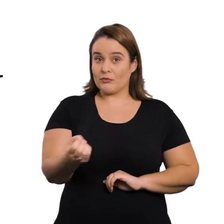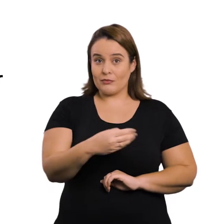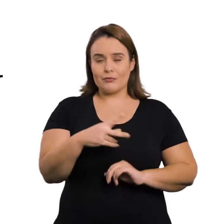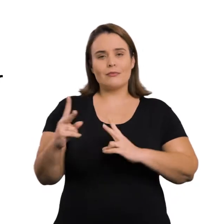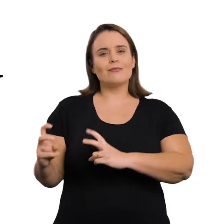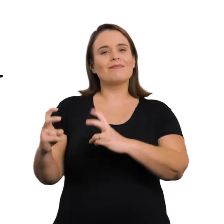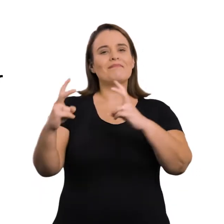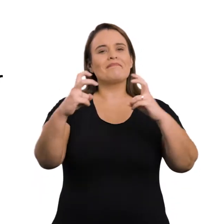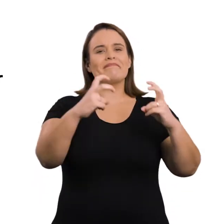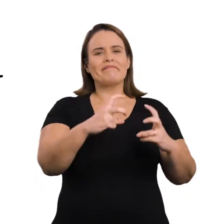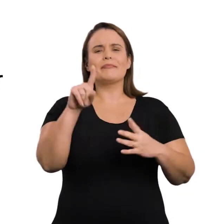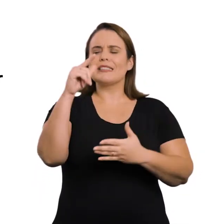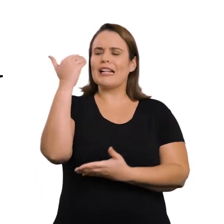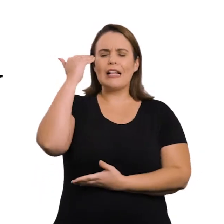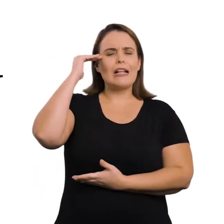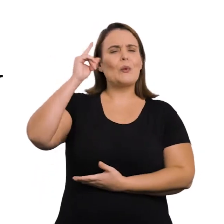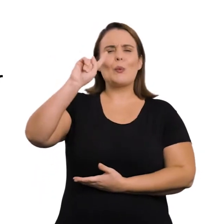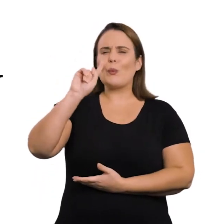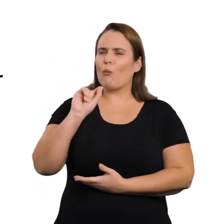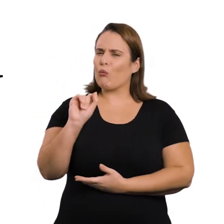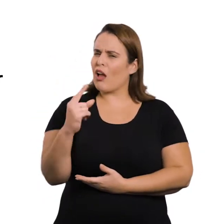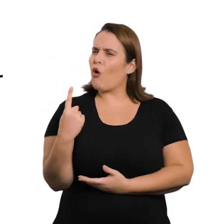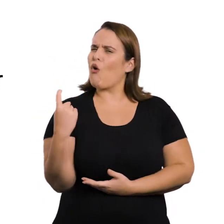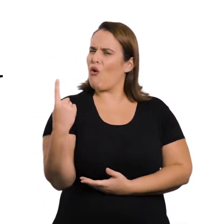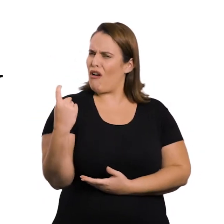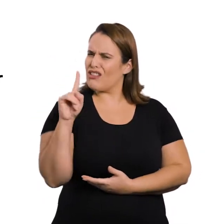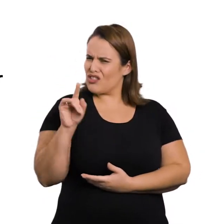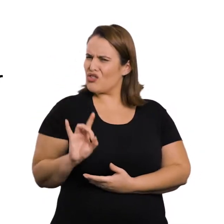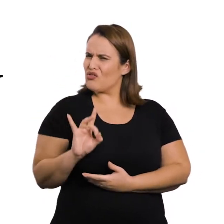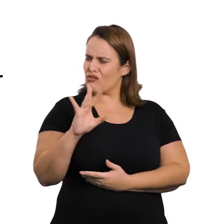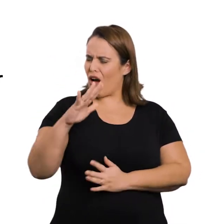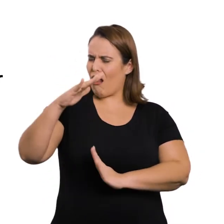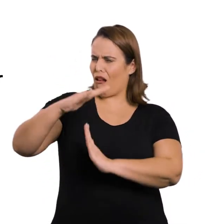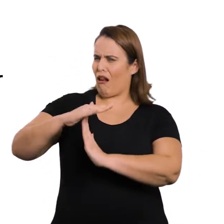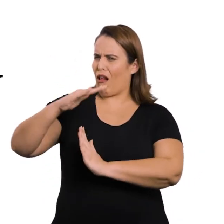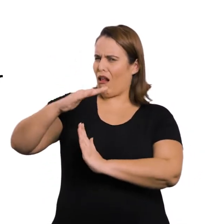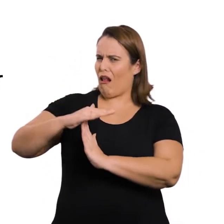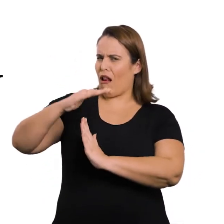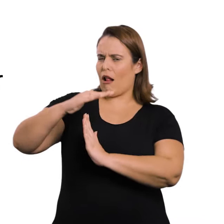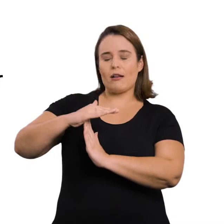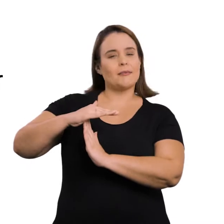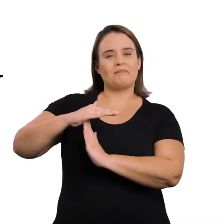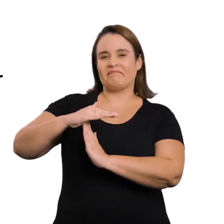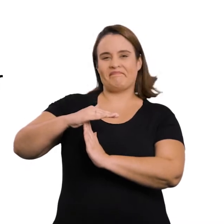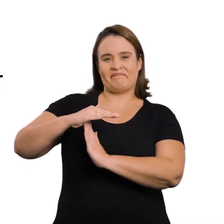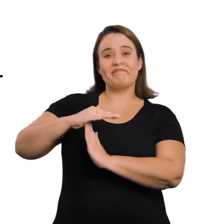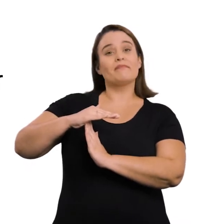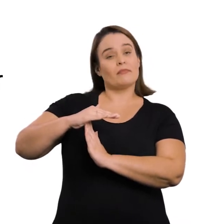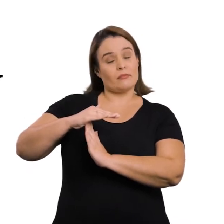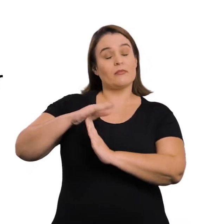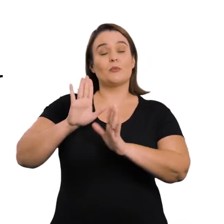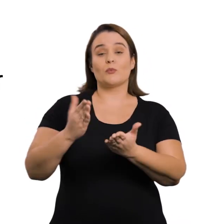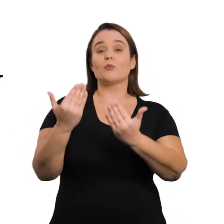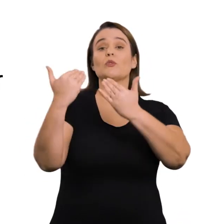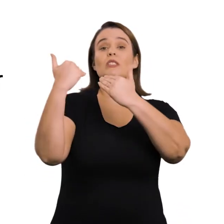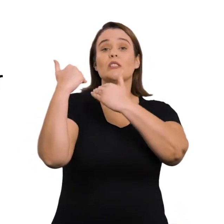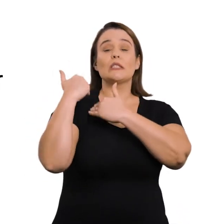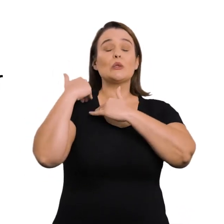nova perspectiva deixa de compreender a deficiência unicamente como limitação da pessoa e